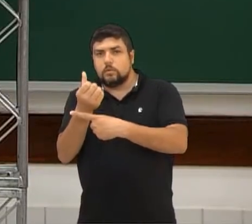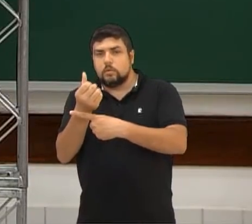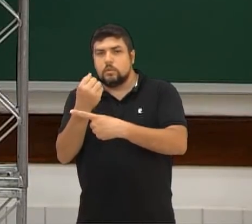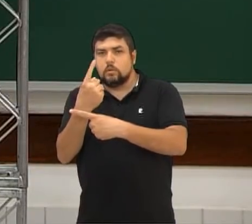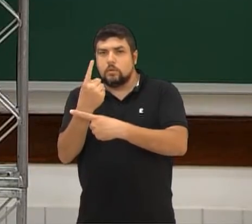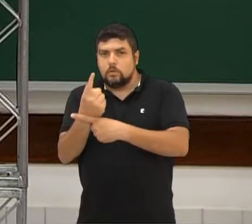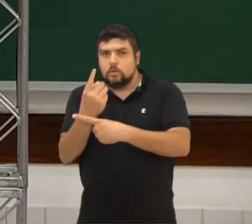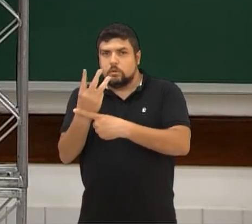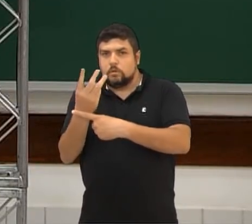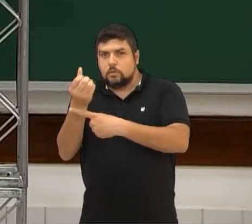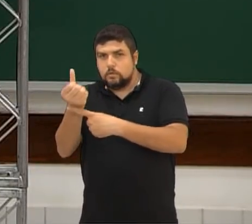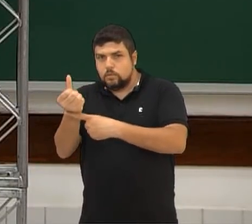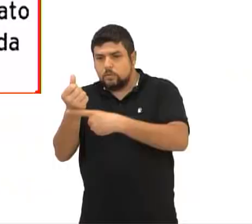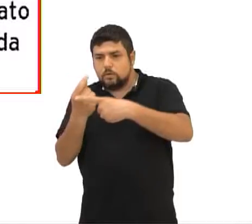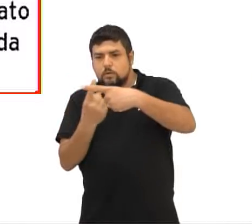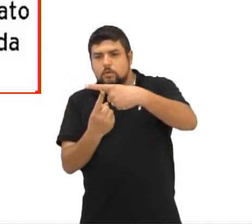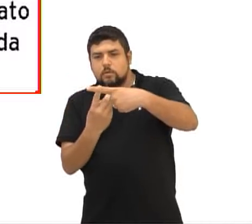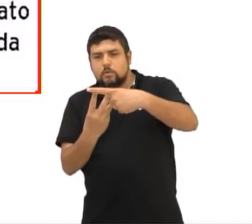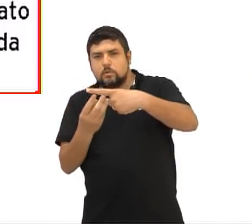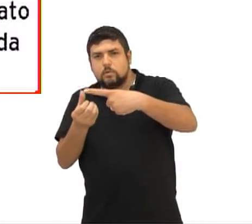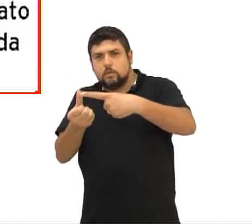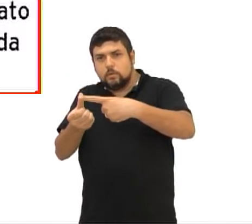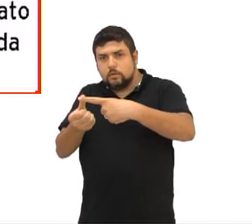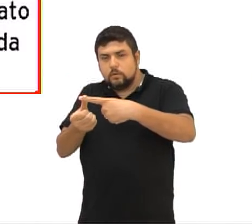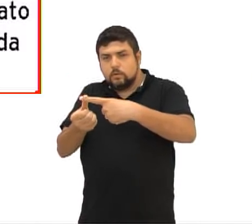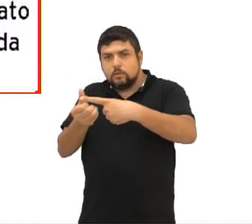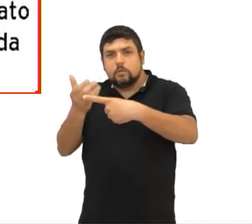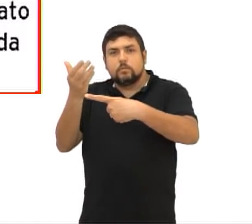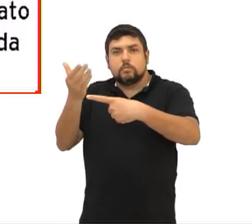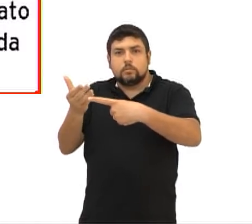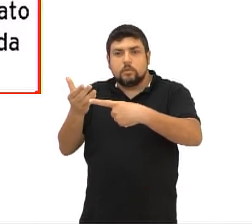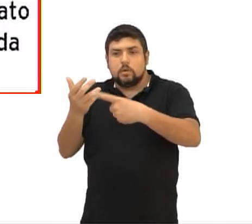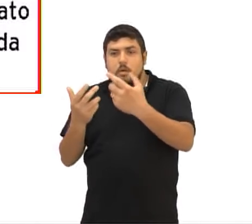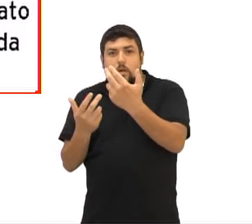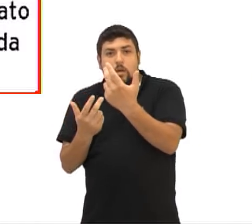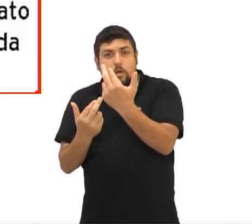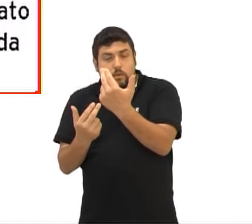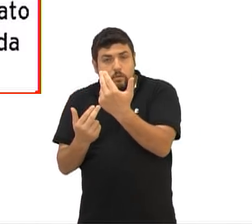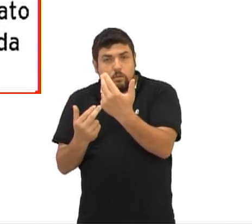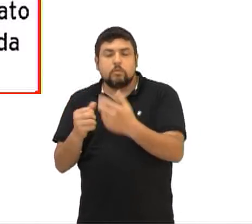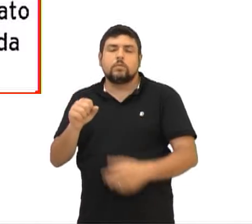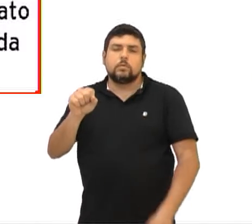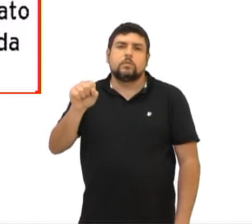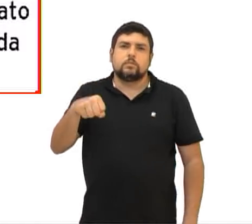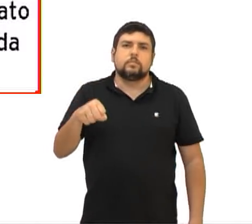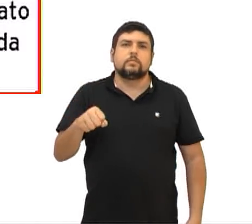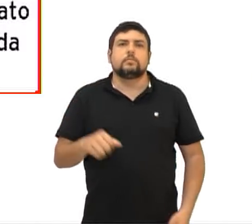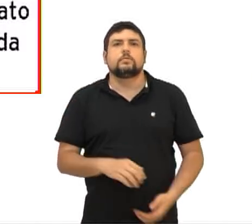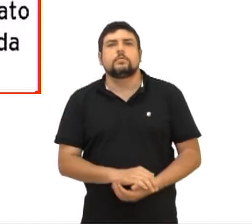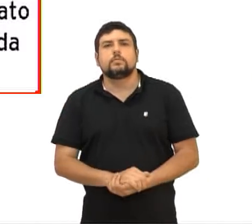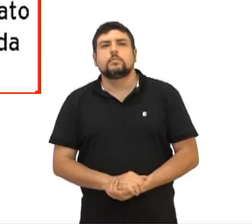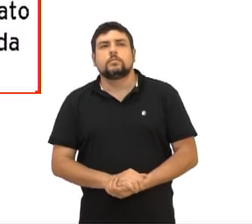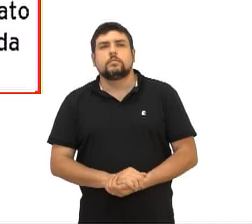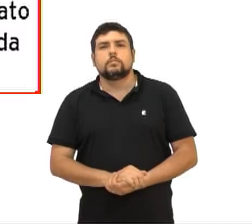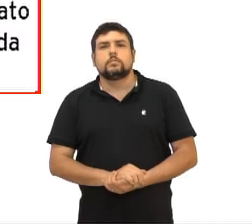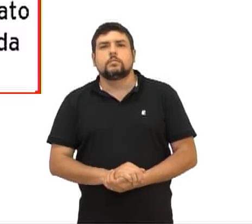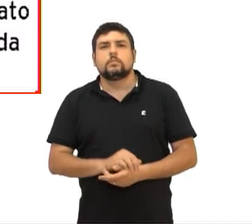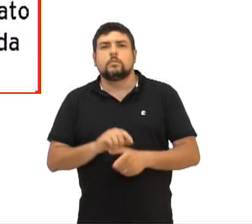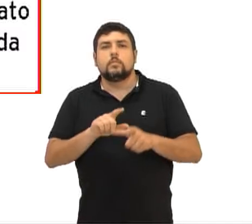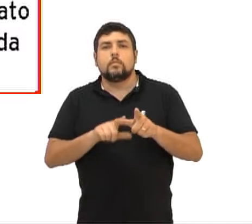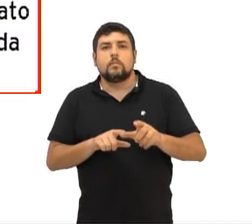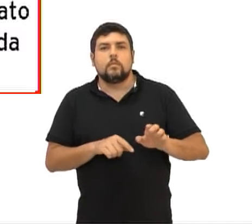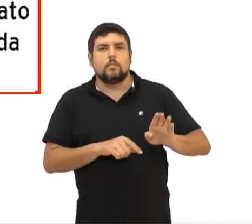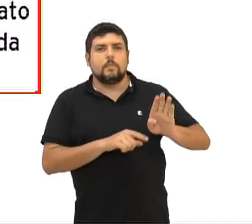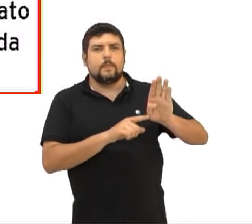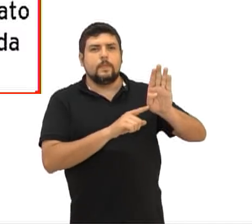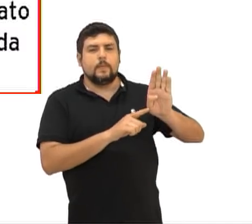na letra A, veja que ele já preenche aqui. É verdadeira, é sim. Na letra B,